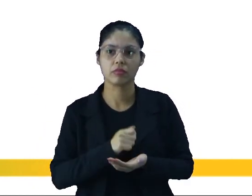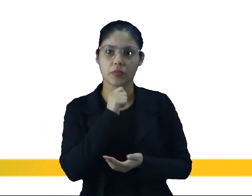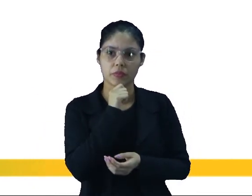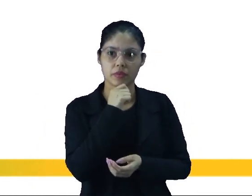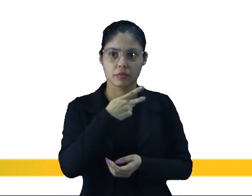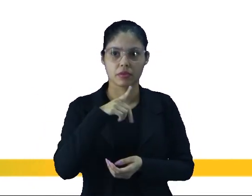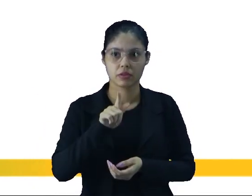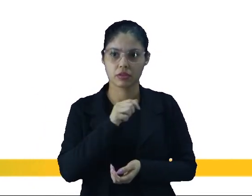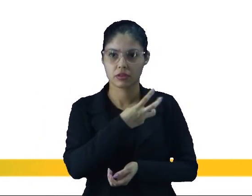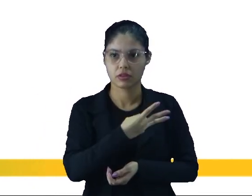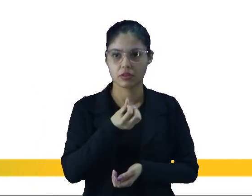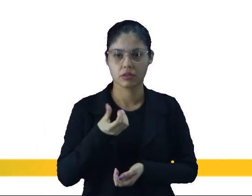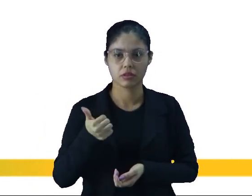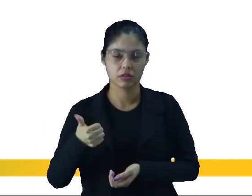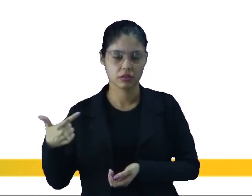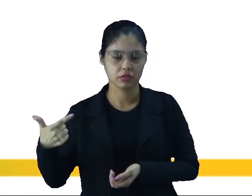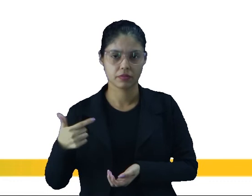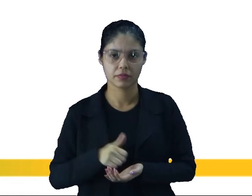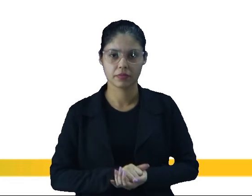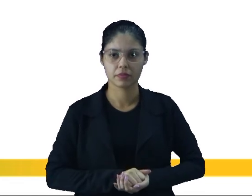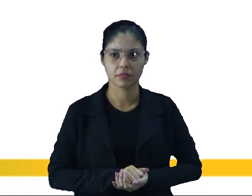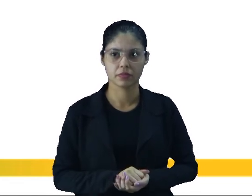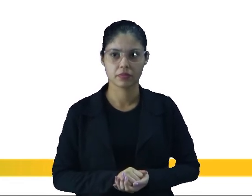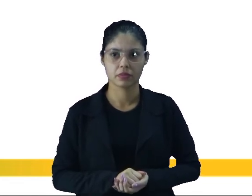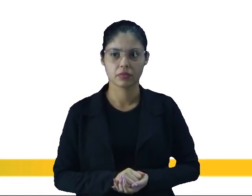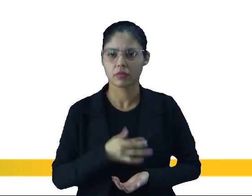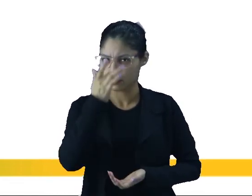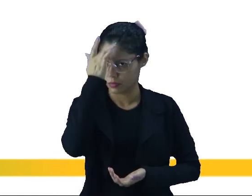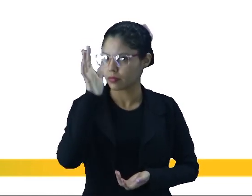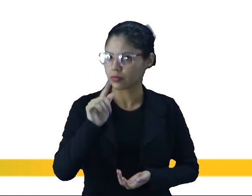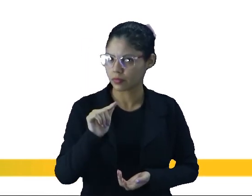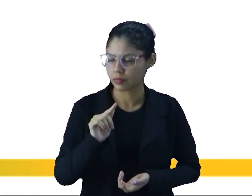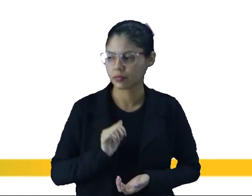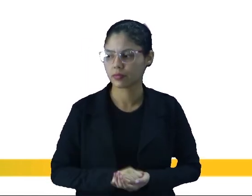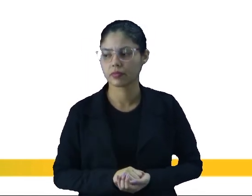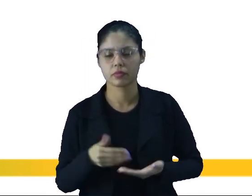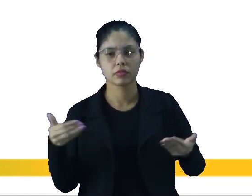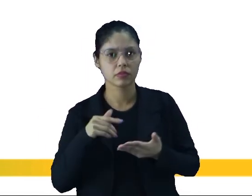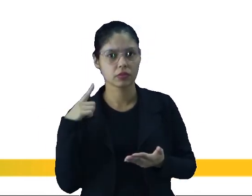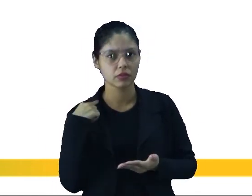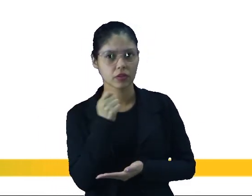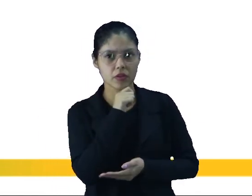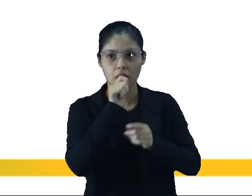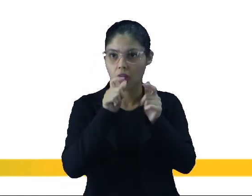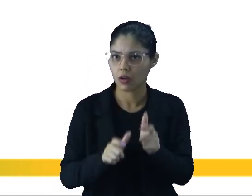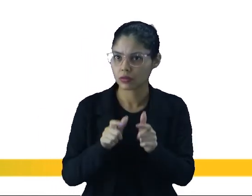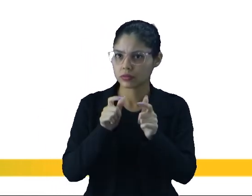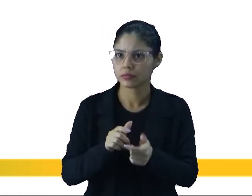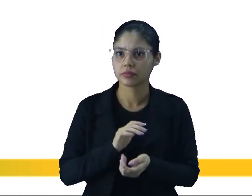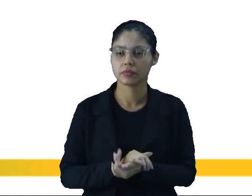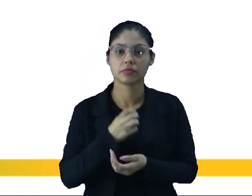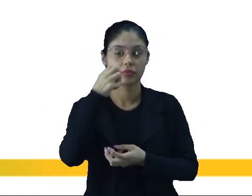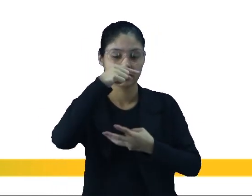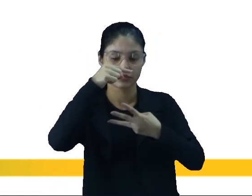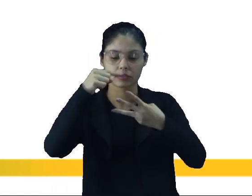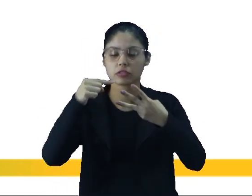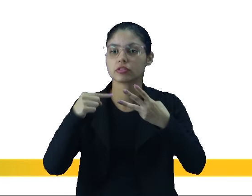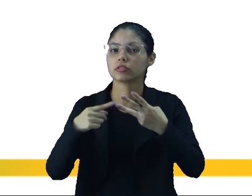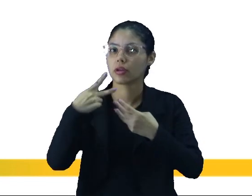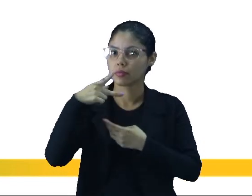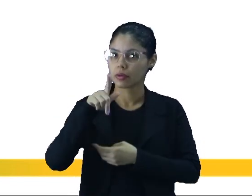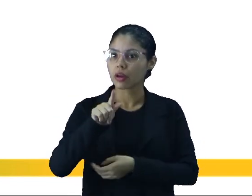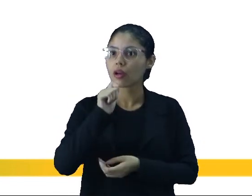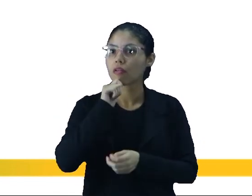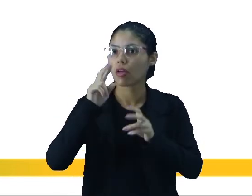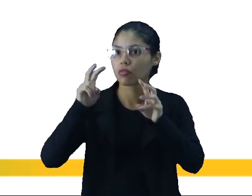Aqui é PG, 3, 6 e 12. Muito fácil, né? Agora isso aqui vem de onde? Em 3 termos de uma